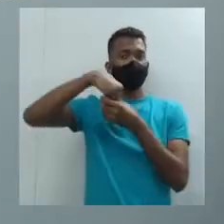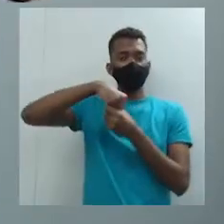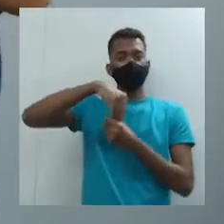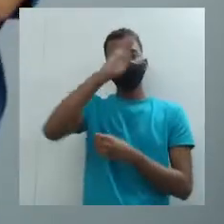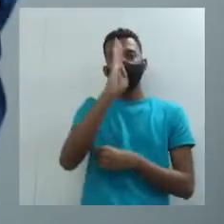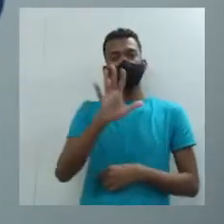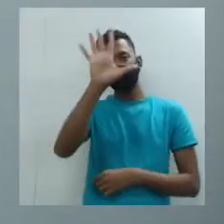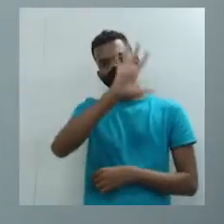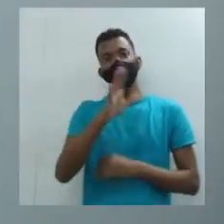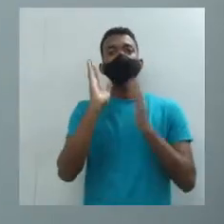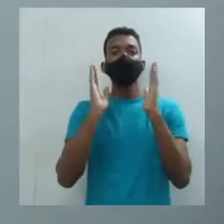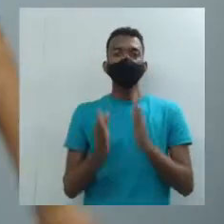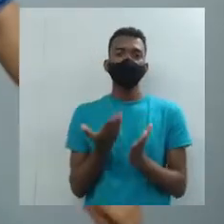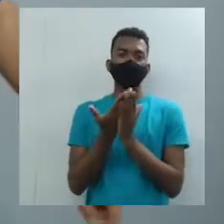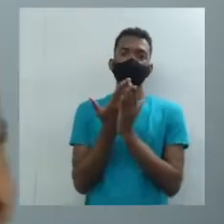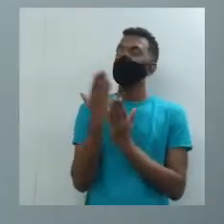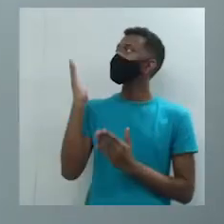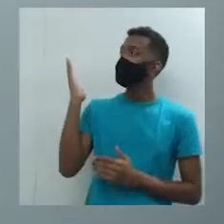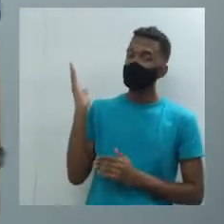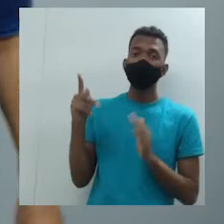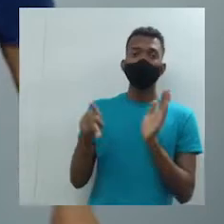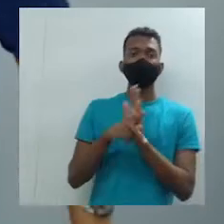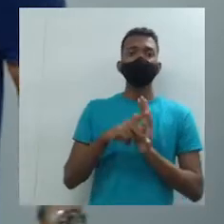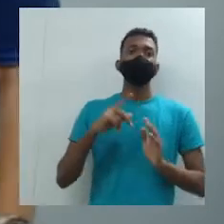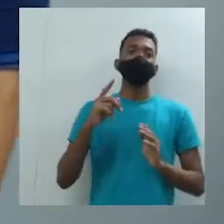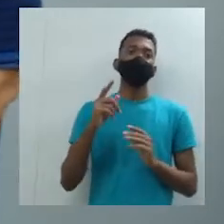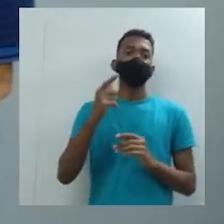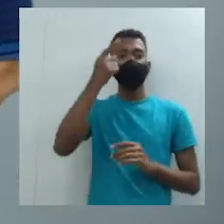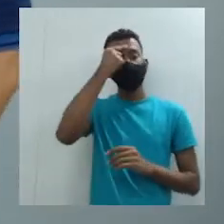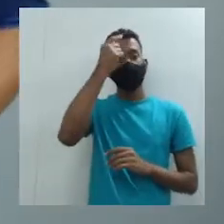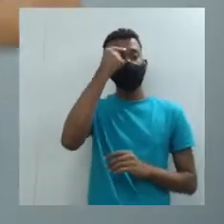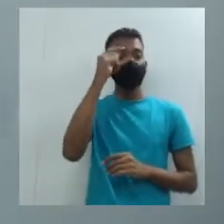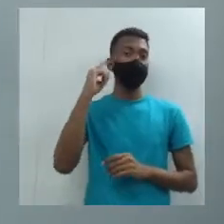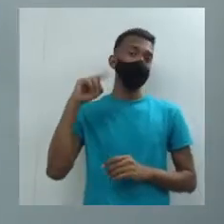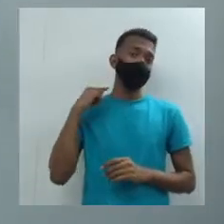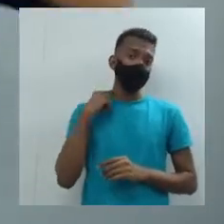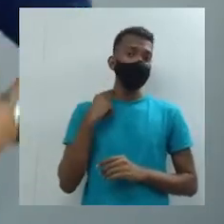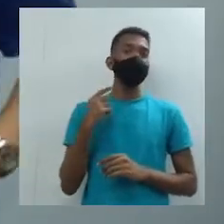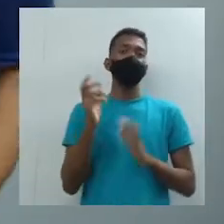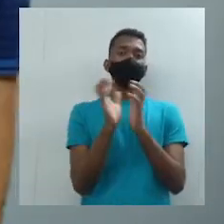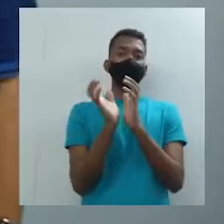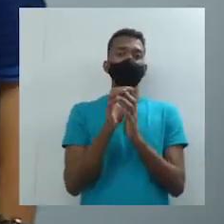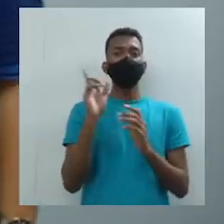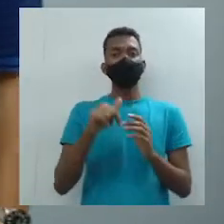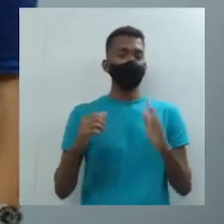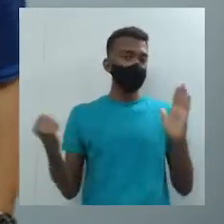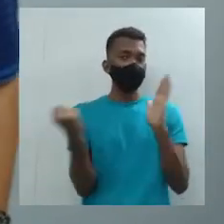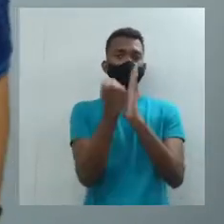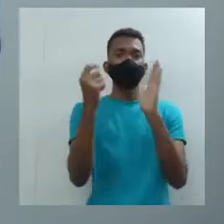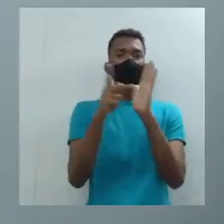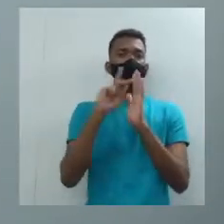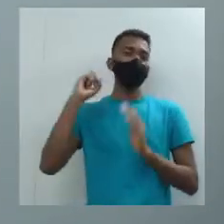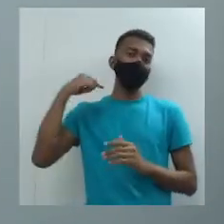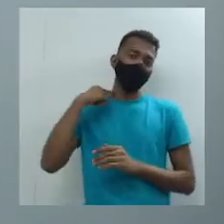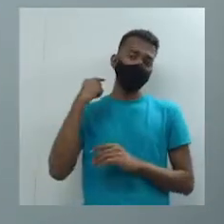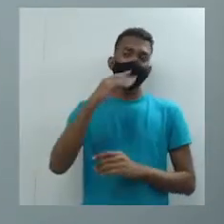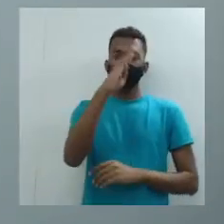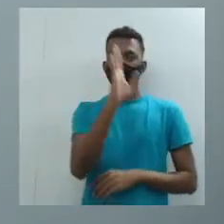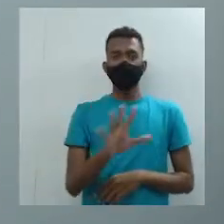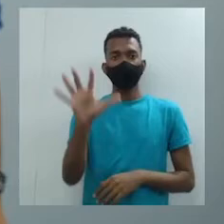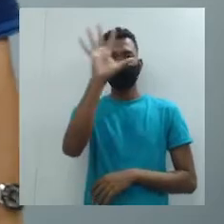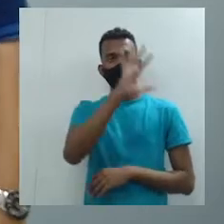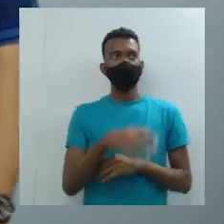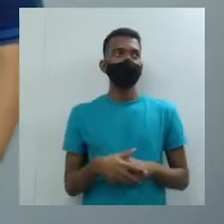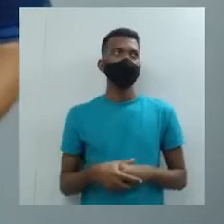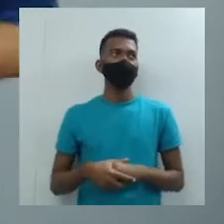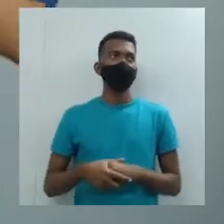Exatamente. estudaram aí na Faculdade de Direito do Recife, Com que certeza. é um dos ícones do direito no Brasil. Do